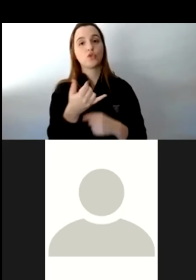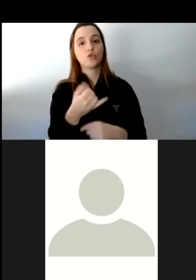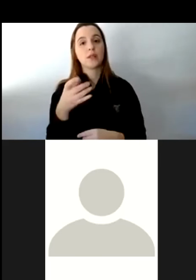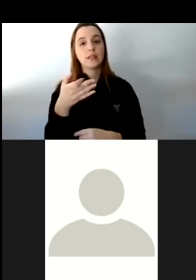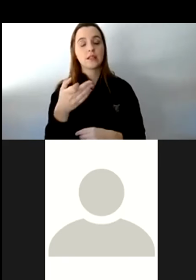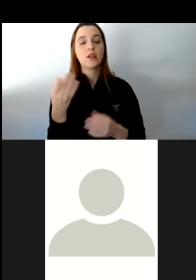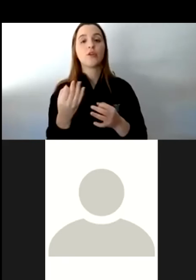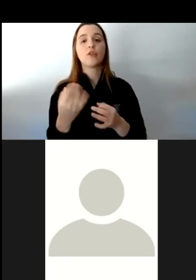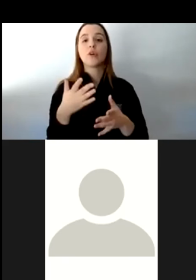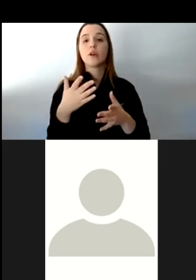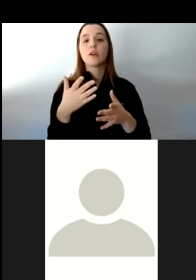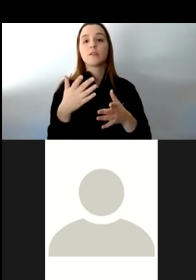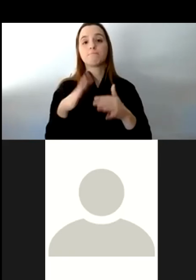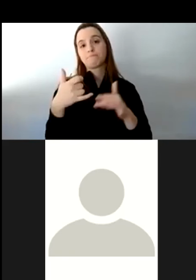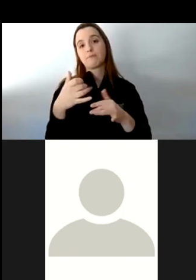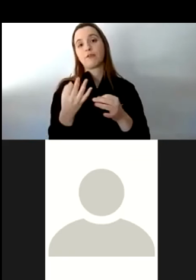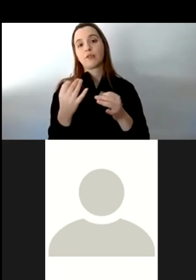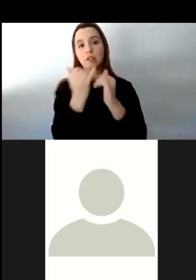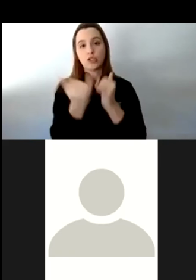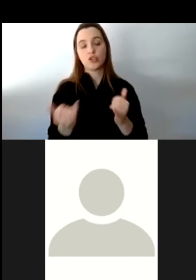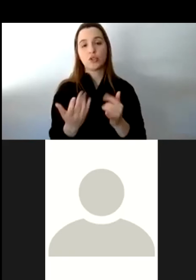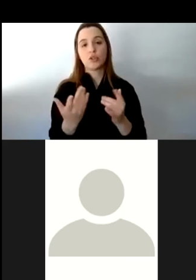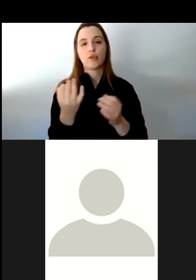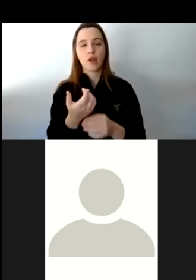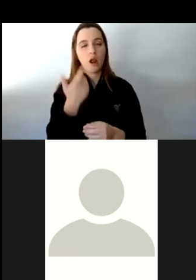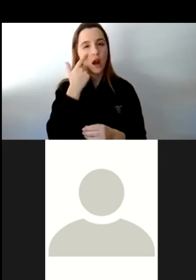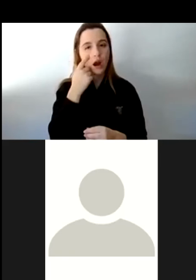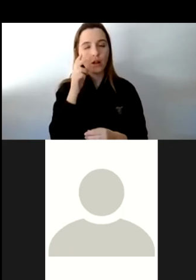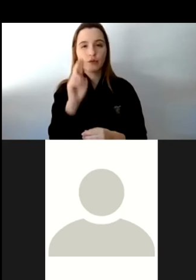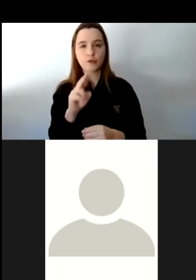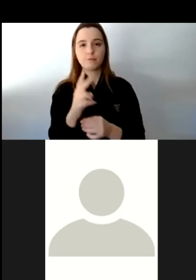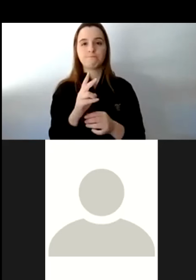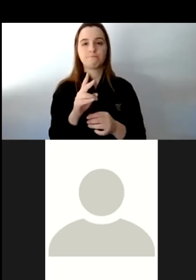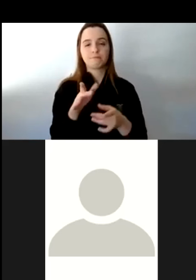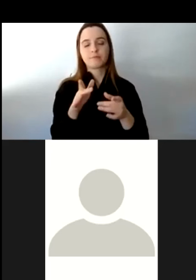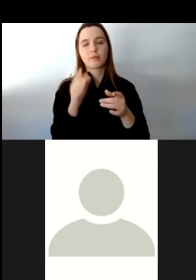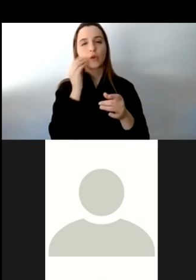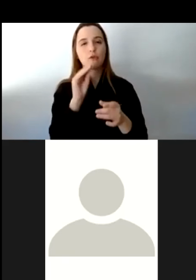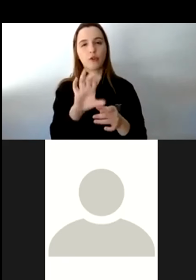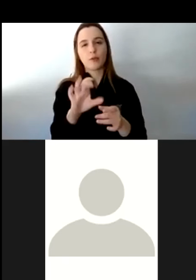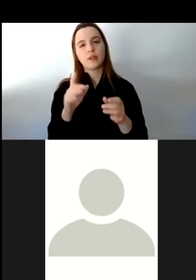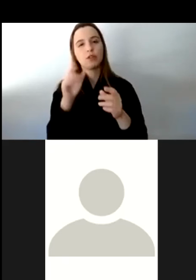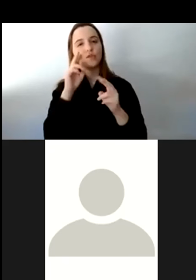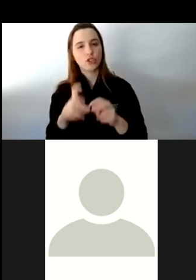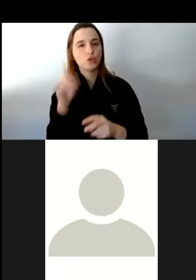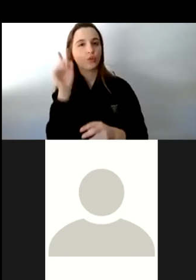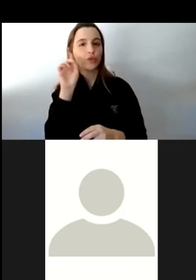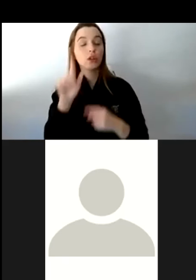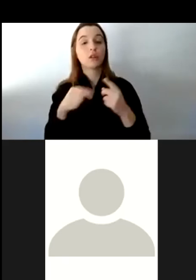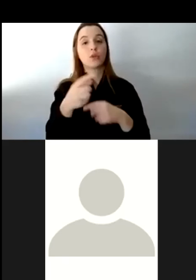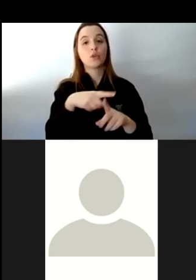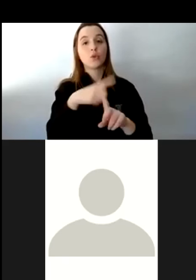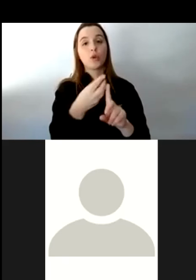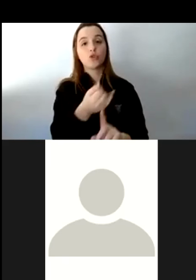evento internacional, no qual foram identificadas linhas de investigação relevantes, e em